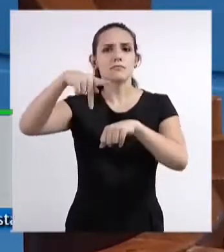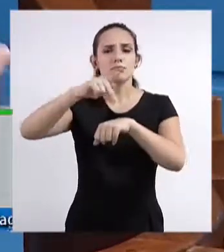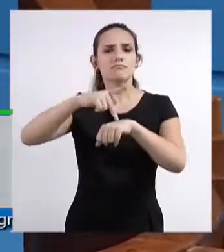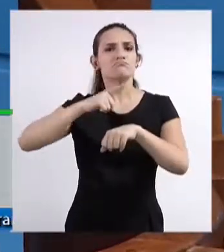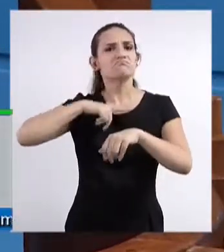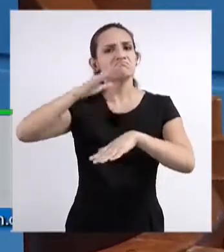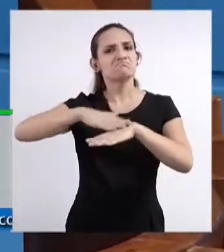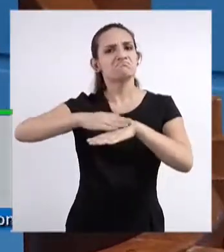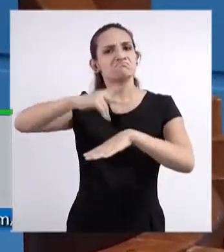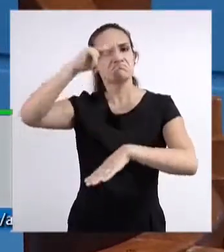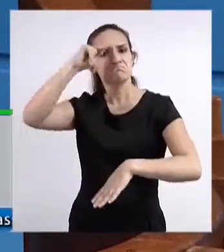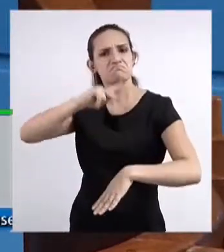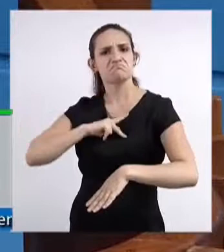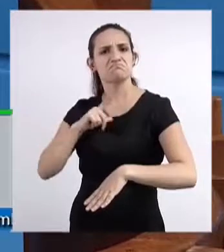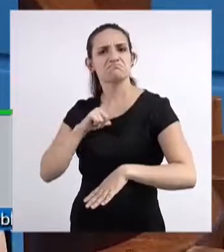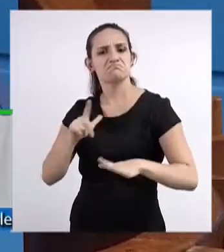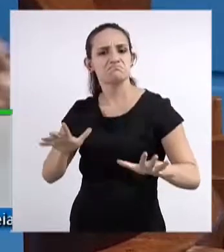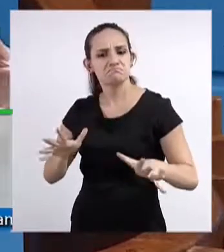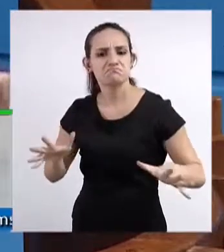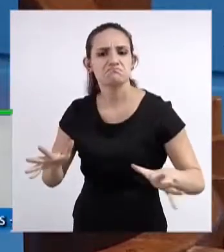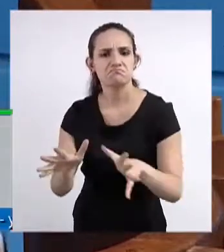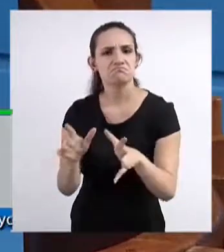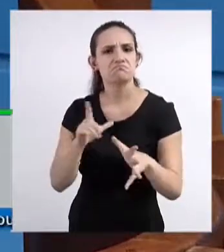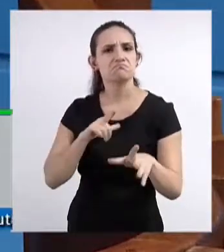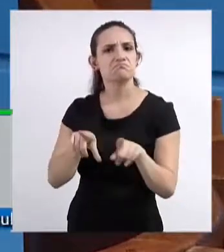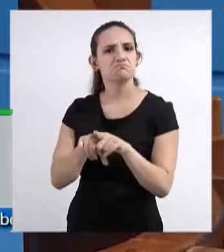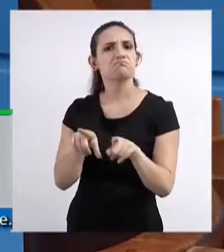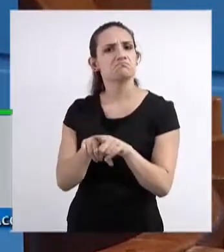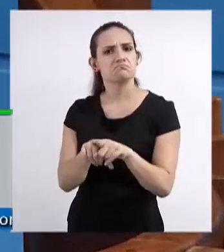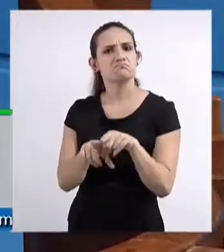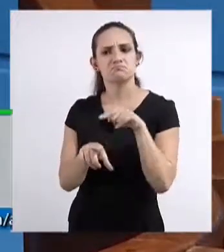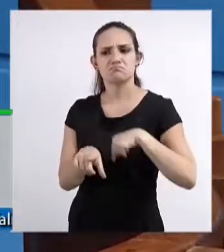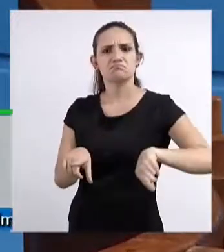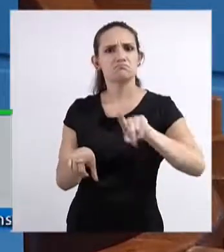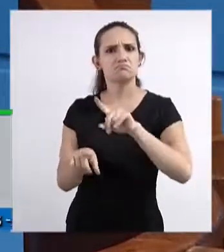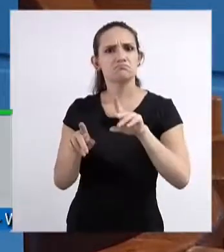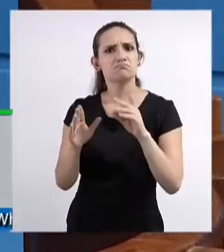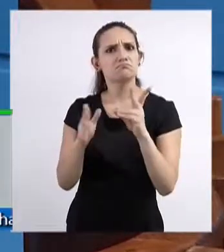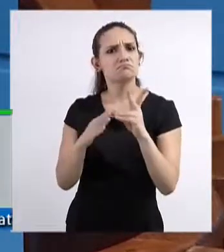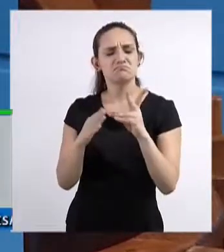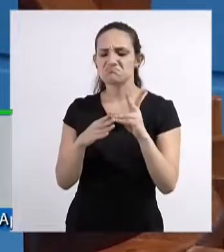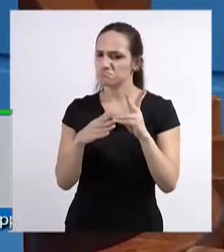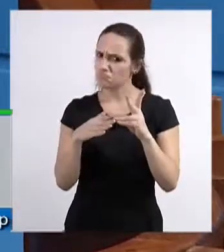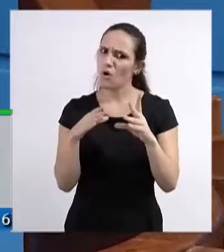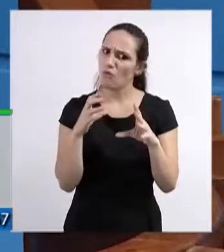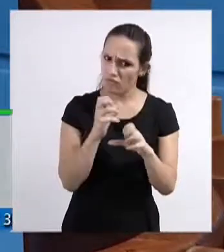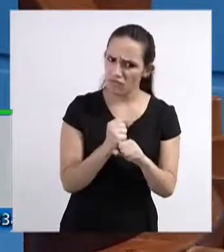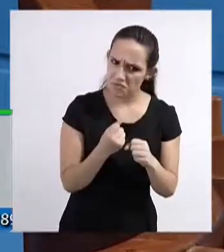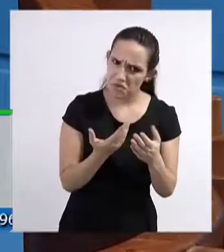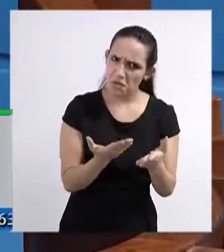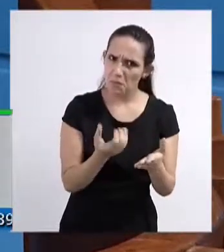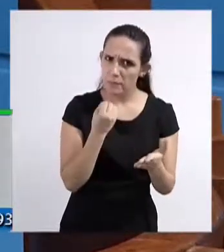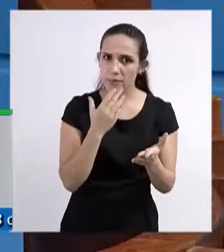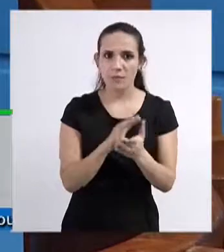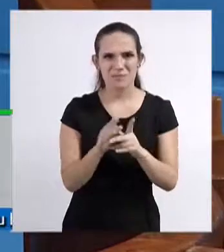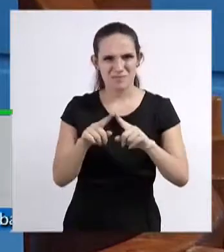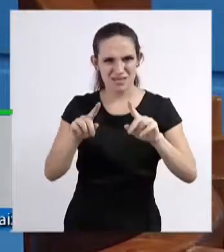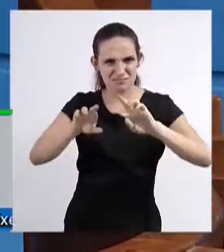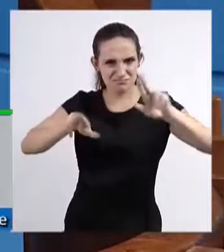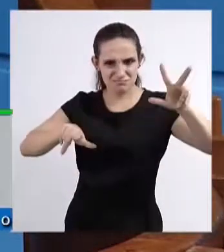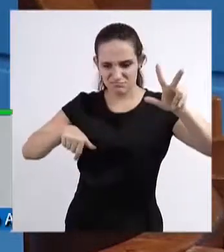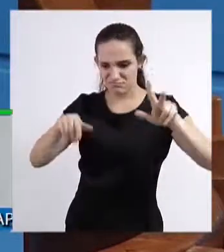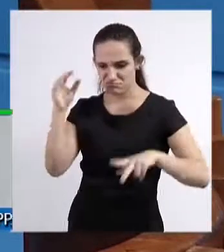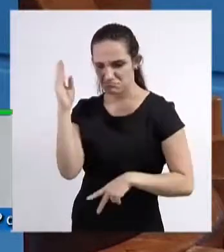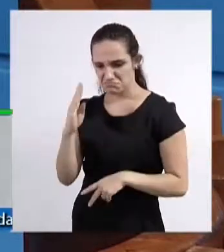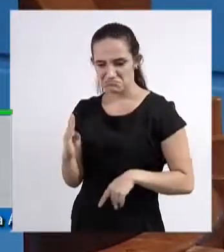o investimento, a credibilidade que foi dado aos indígenas e aqui no